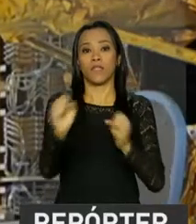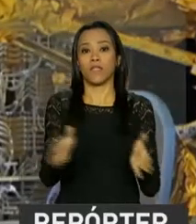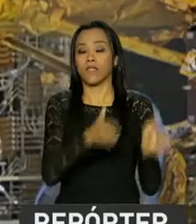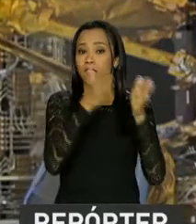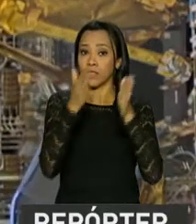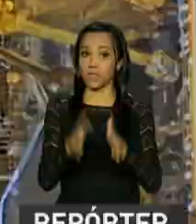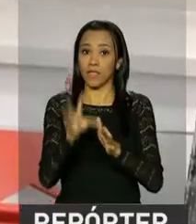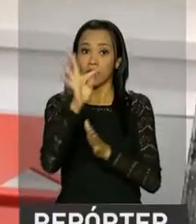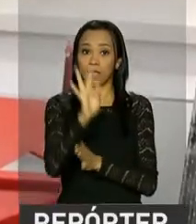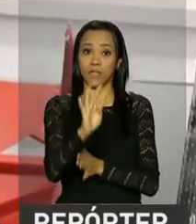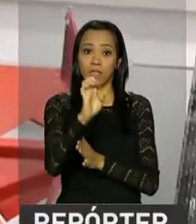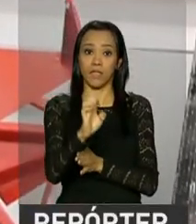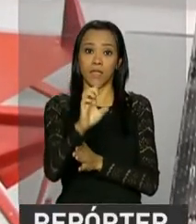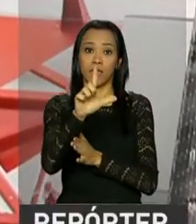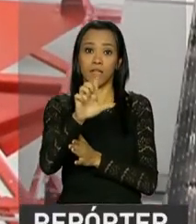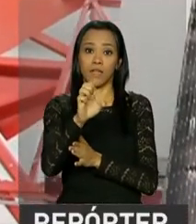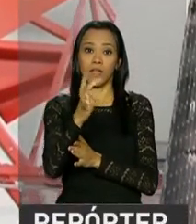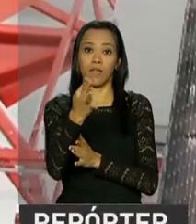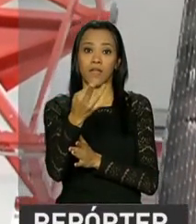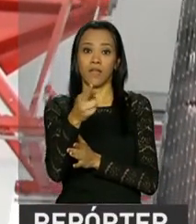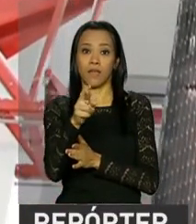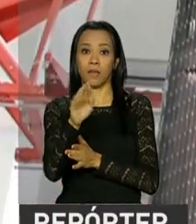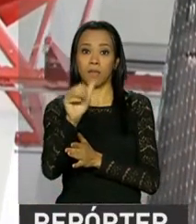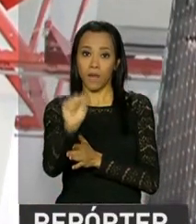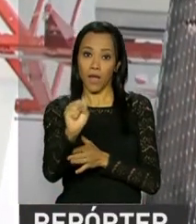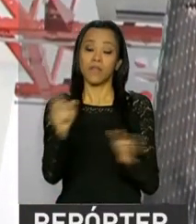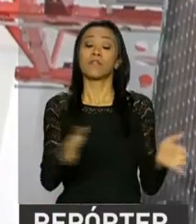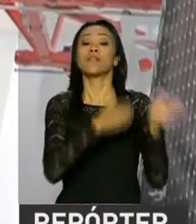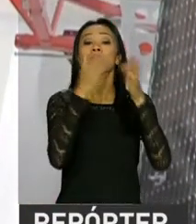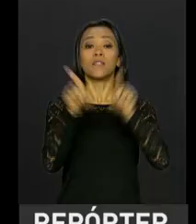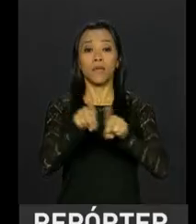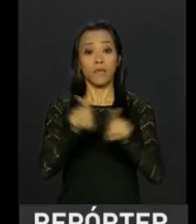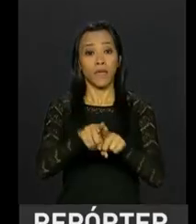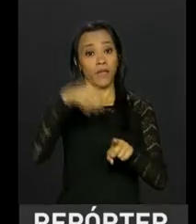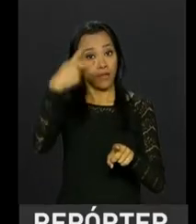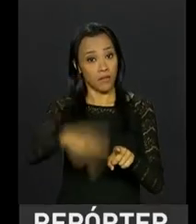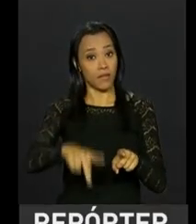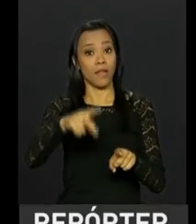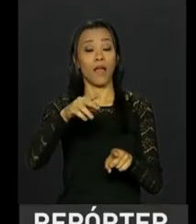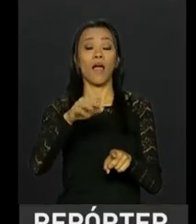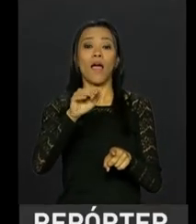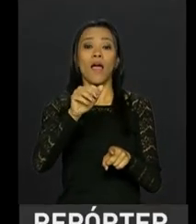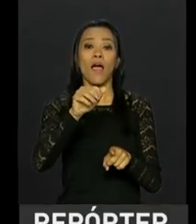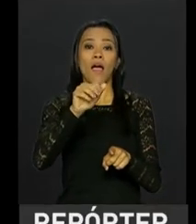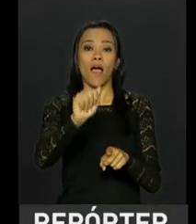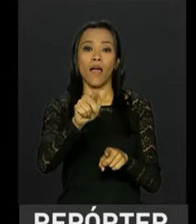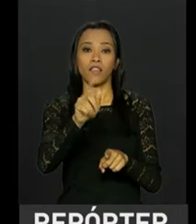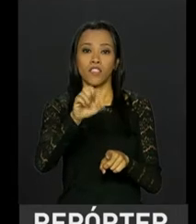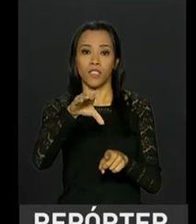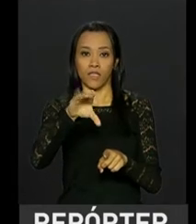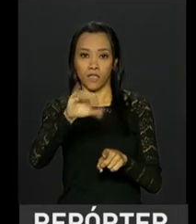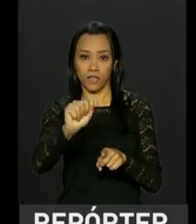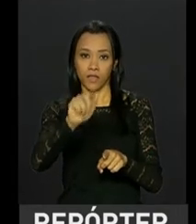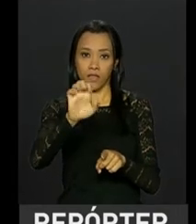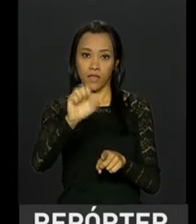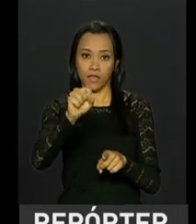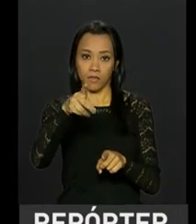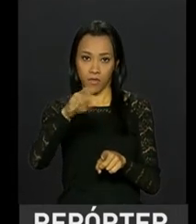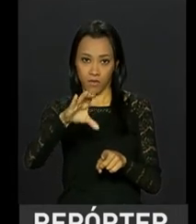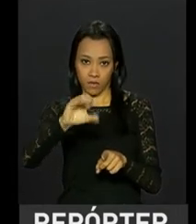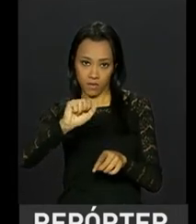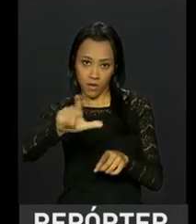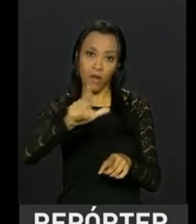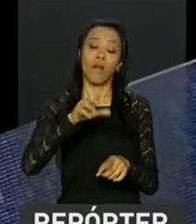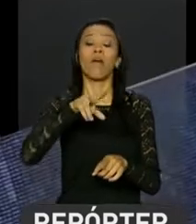telebrás e também da agência espacial brasileira o presidente michel temer vai participar da transmissão